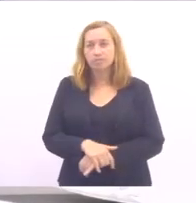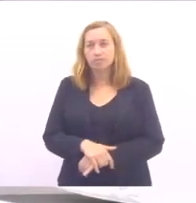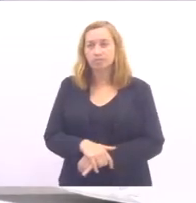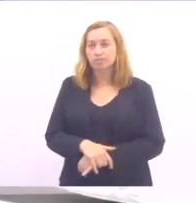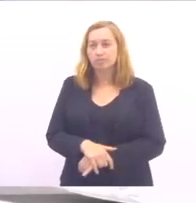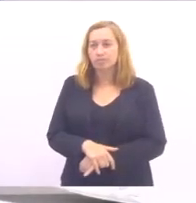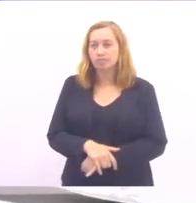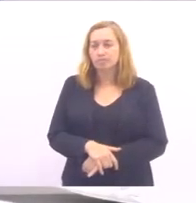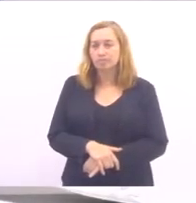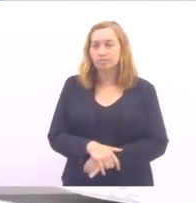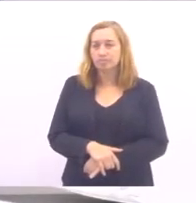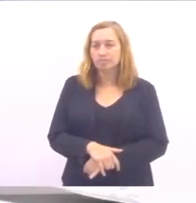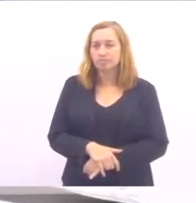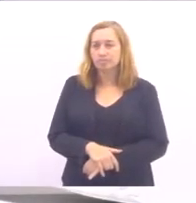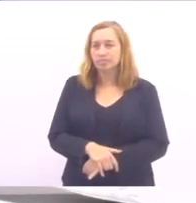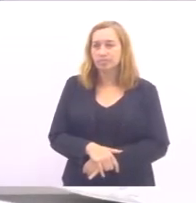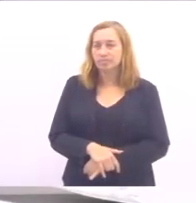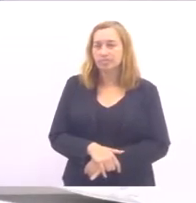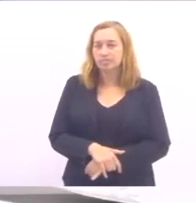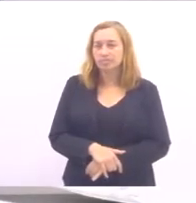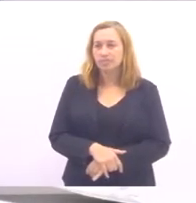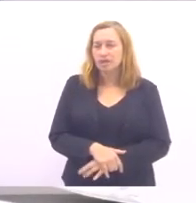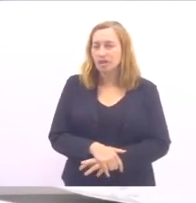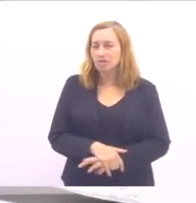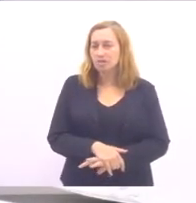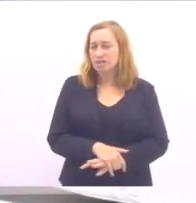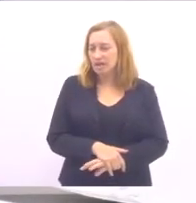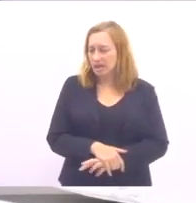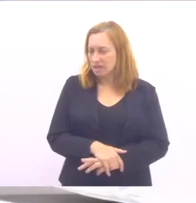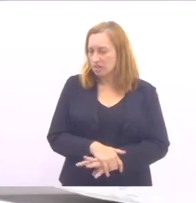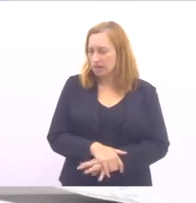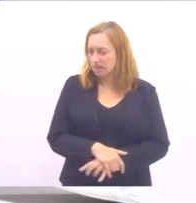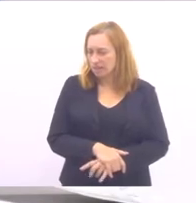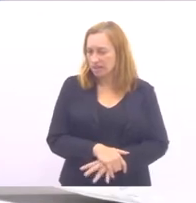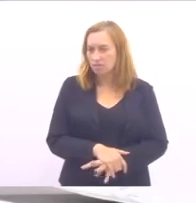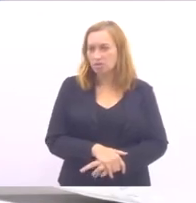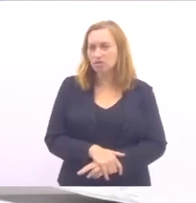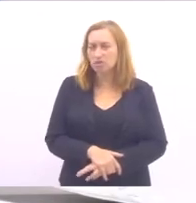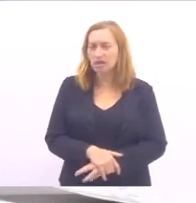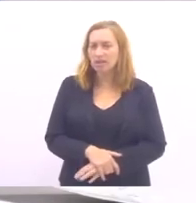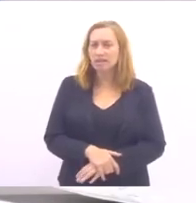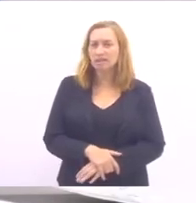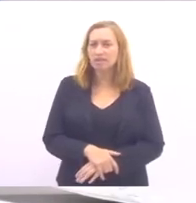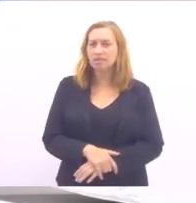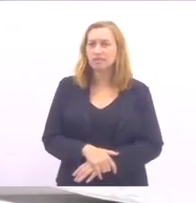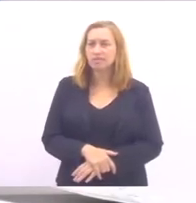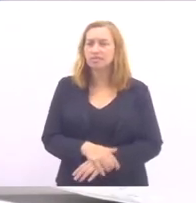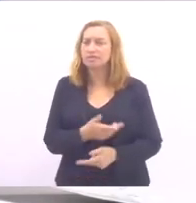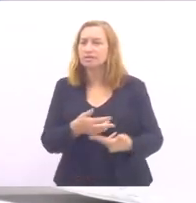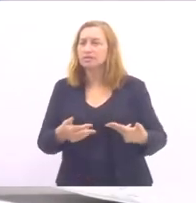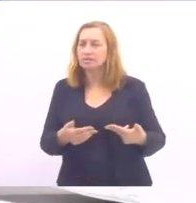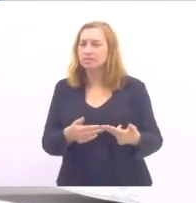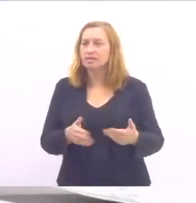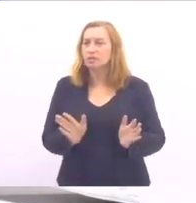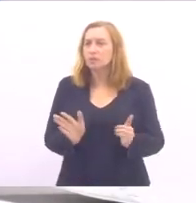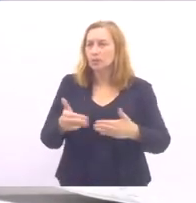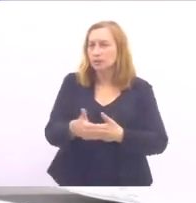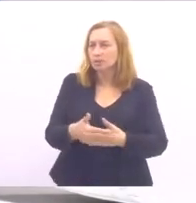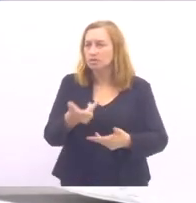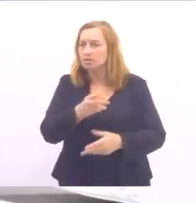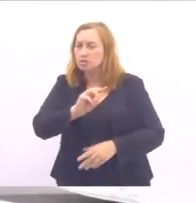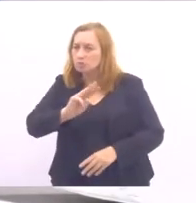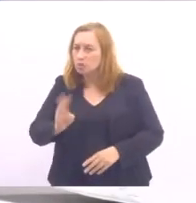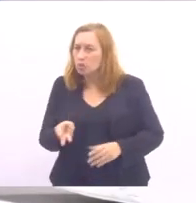gerir, ter uma informação de centenas de empresas com vários tipos de embalagem, a gente está falando de